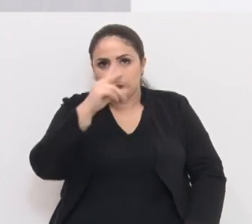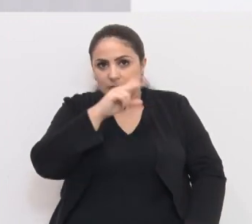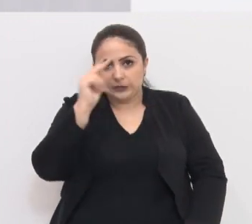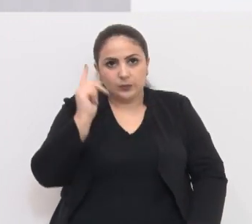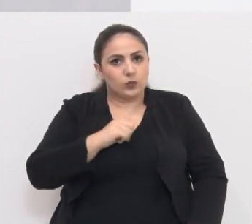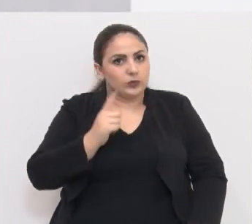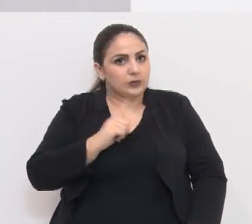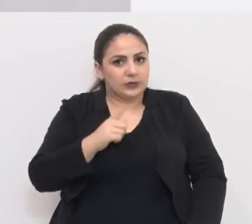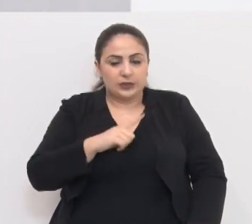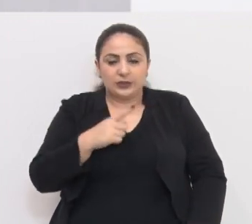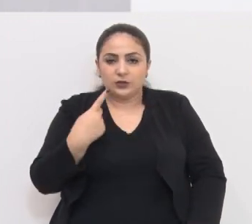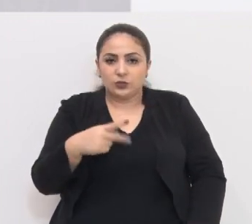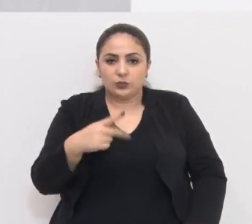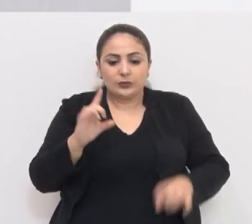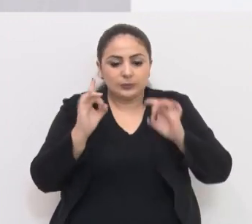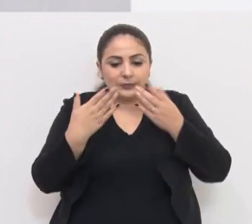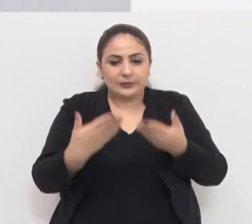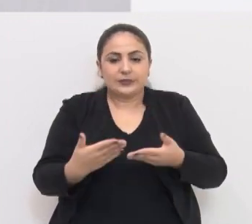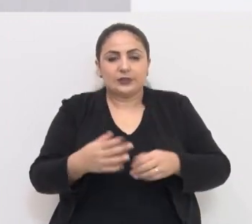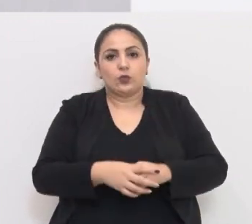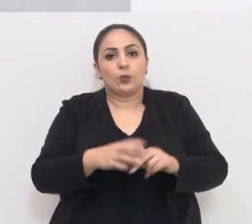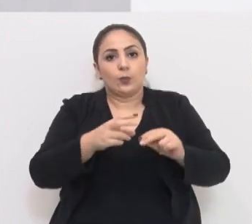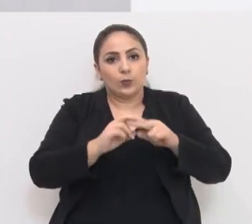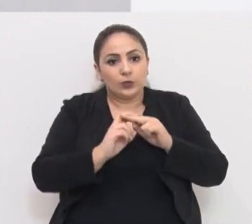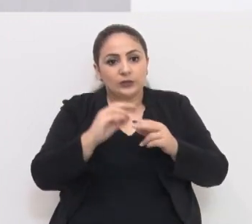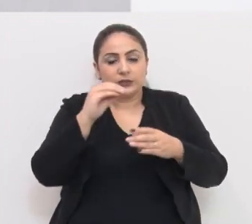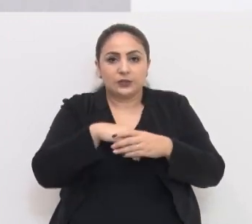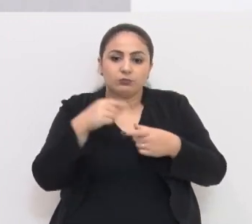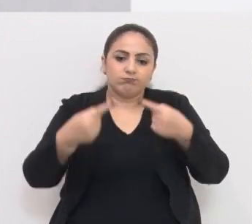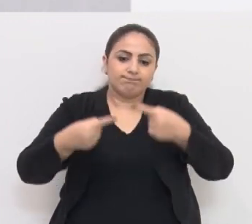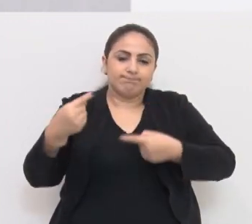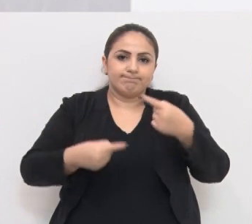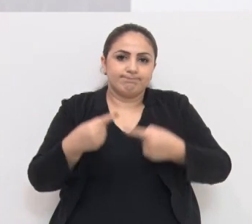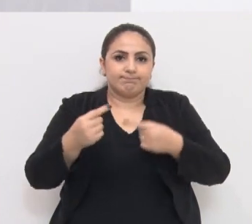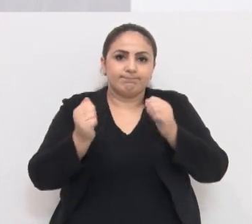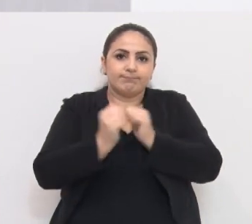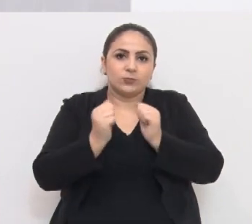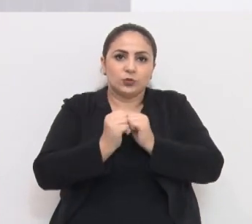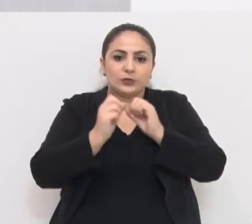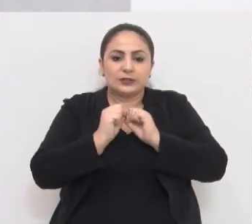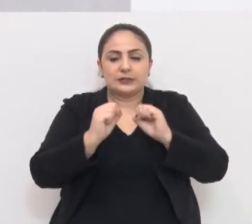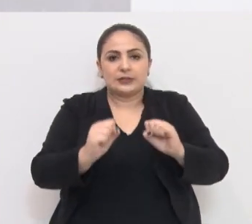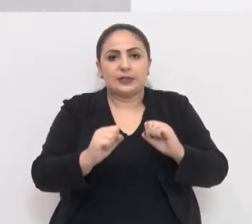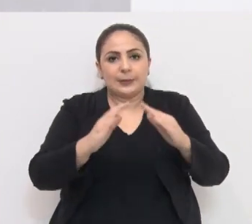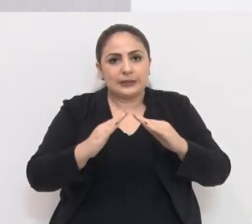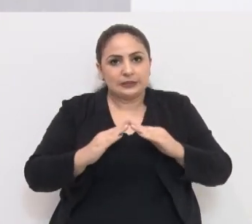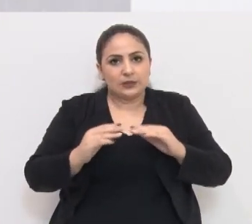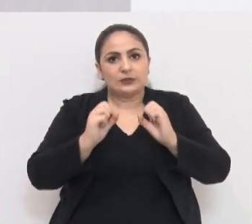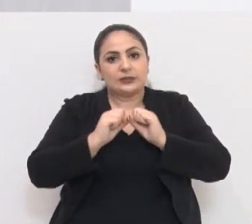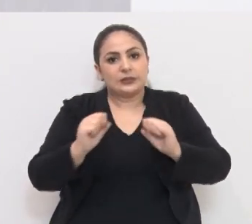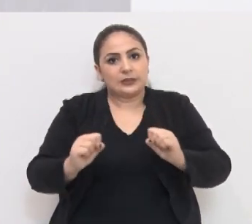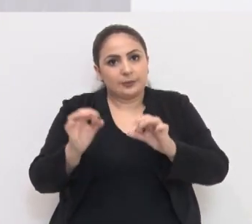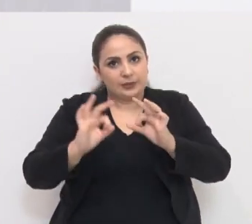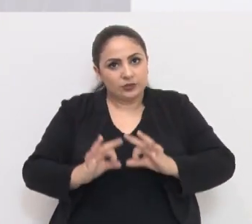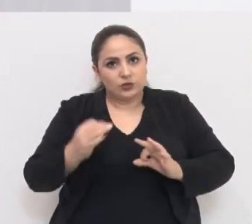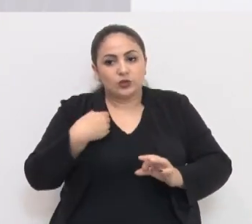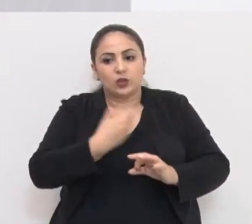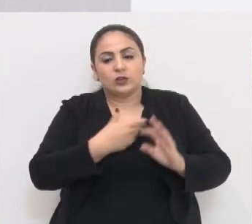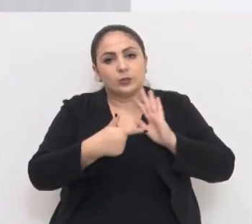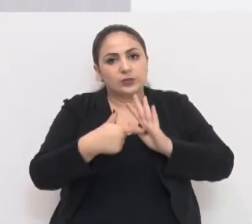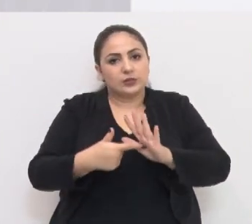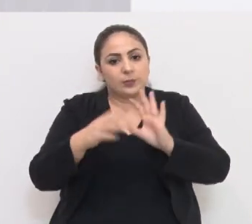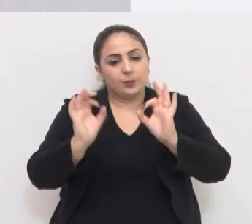cada município tem a sua peculiaridade, tem a sua especificidade. Então, em cima de uma discussão juntamente com a Secretaria de Habitação, com a Secretaria de